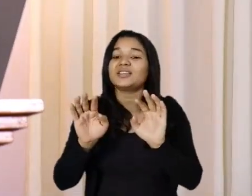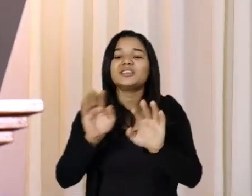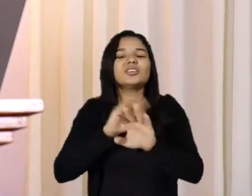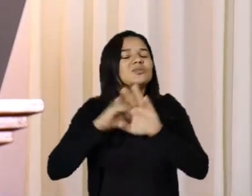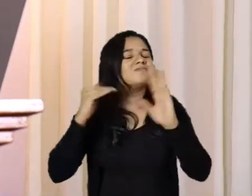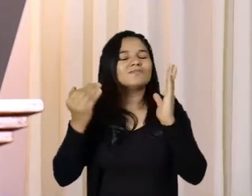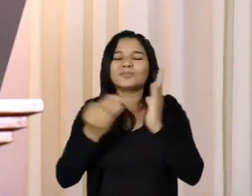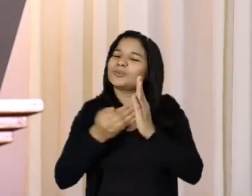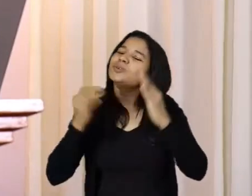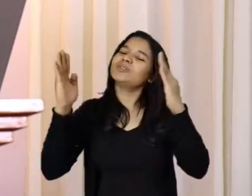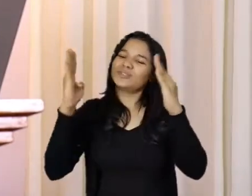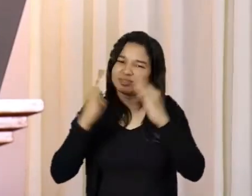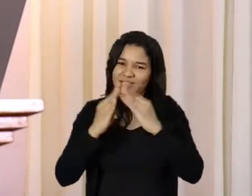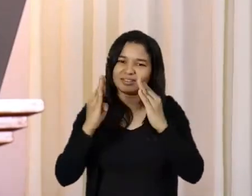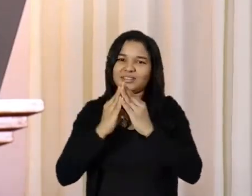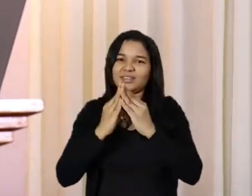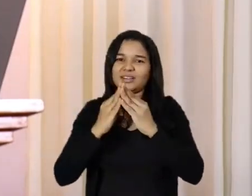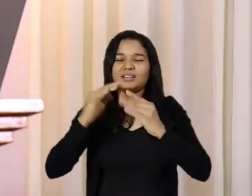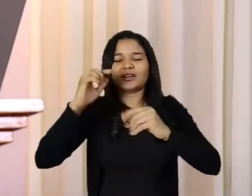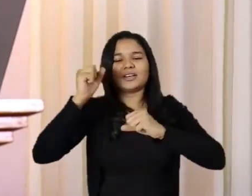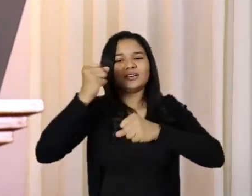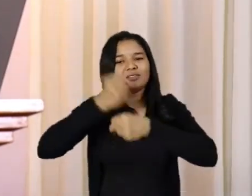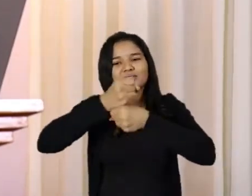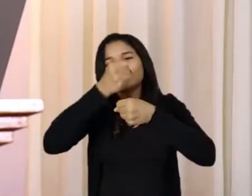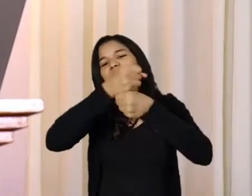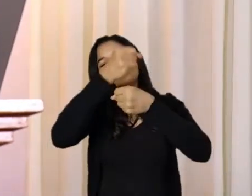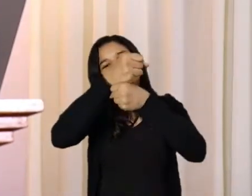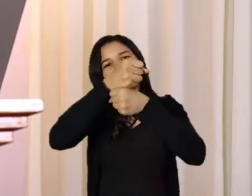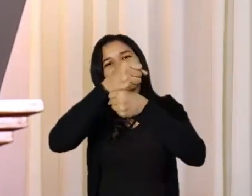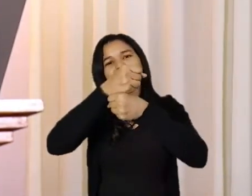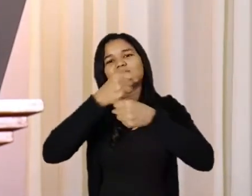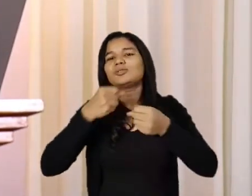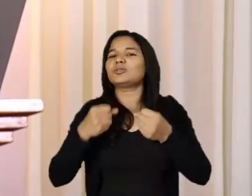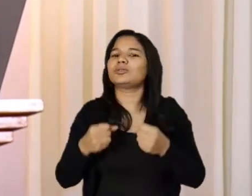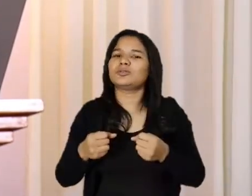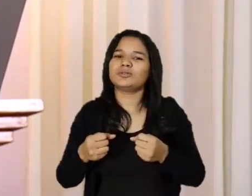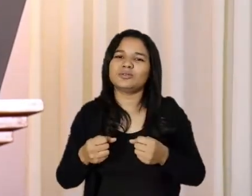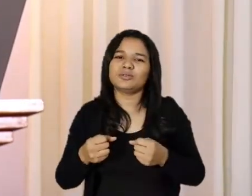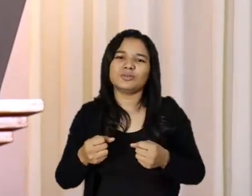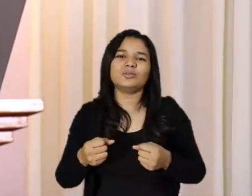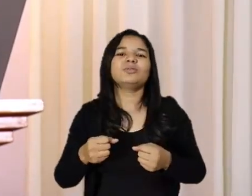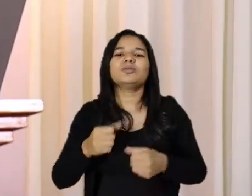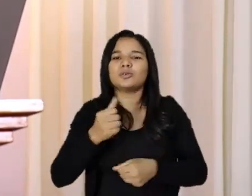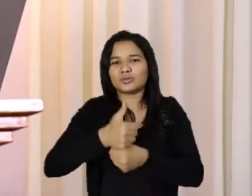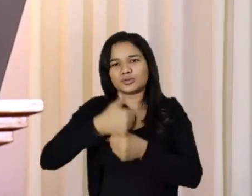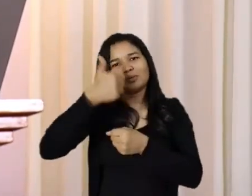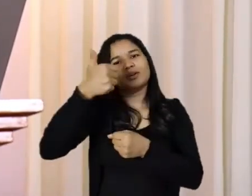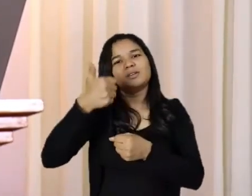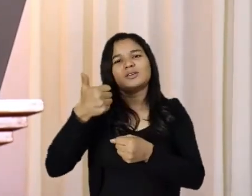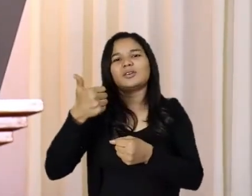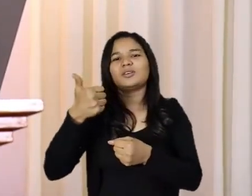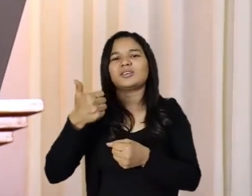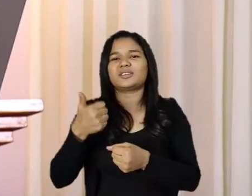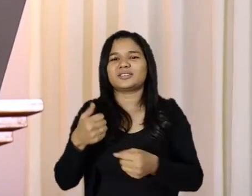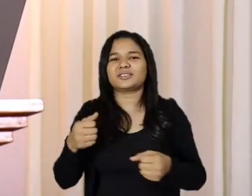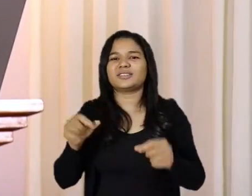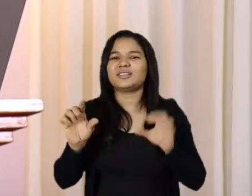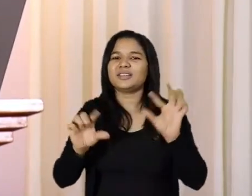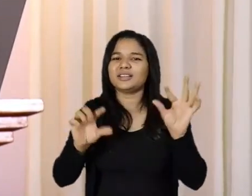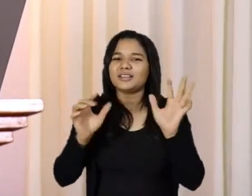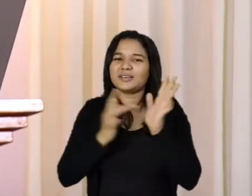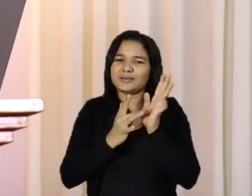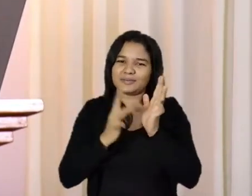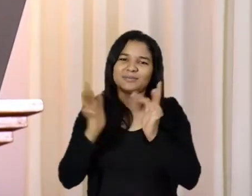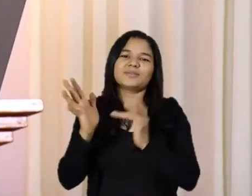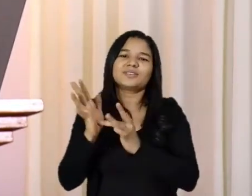e sobre o melhor fundamento. Paulo diz que não existe um outro fundamento a não ser Cristo. Ele é a pedra principal de esquina, a pedra